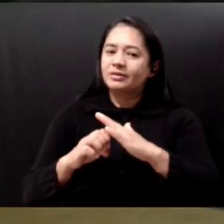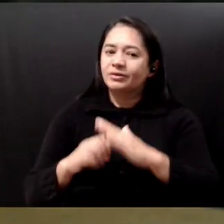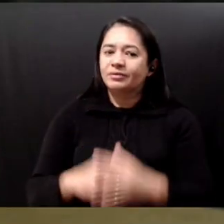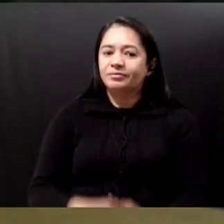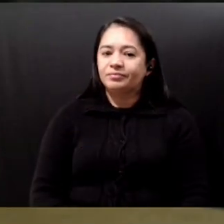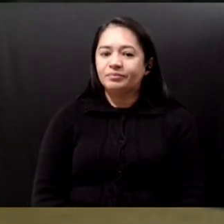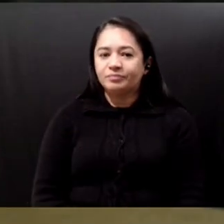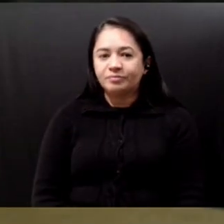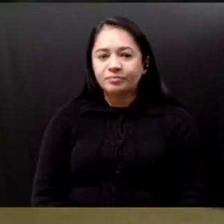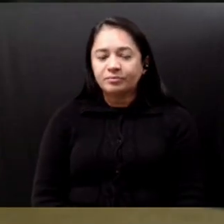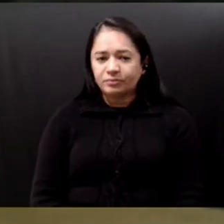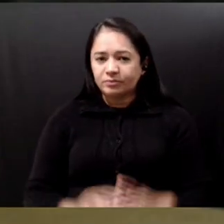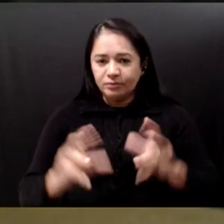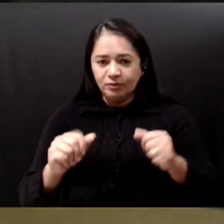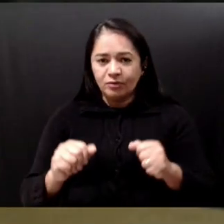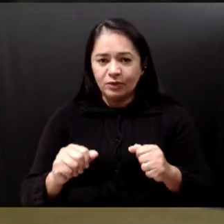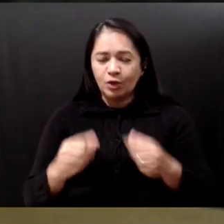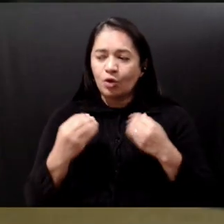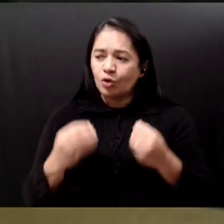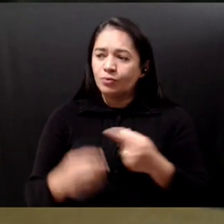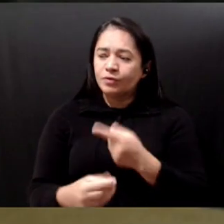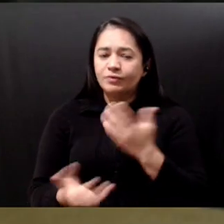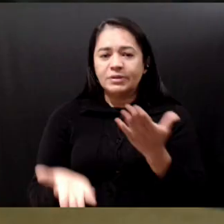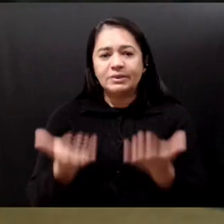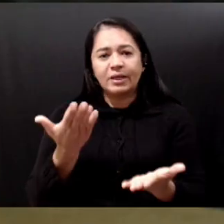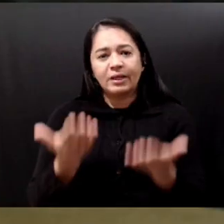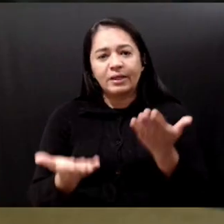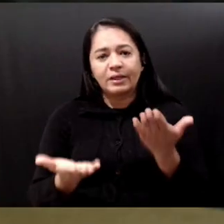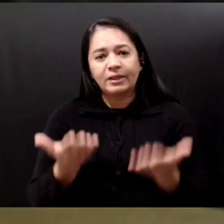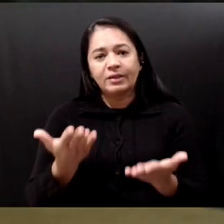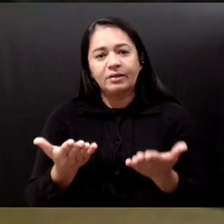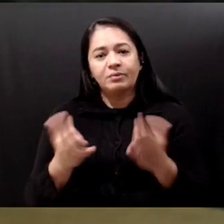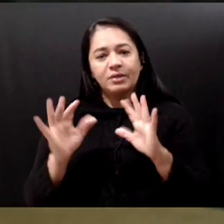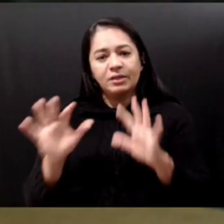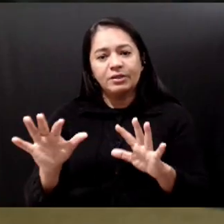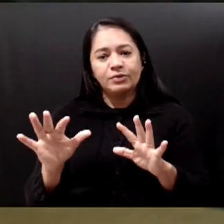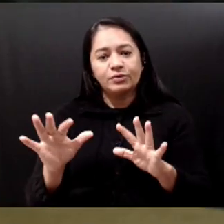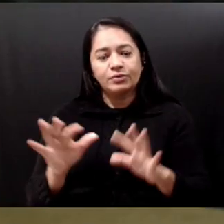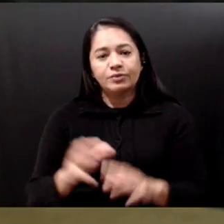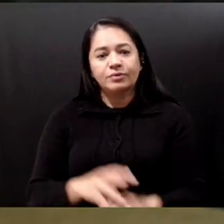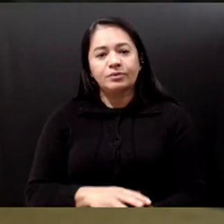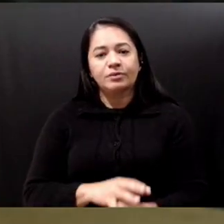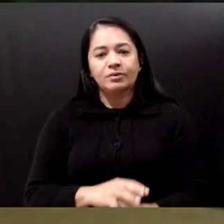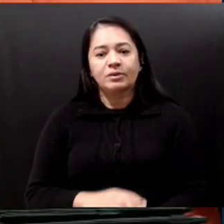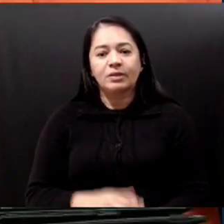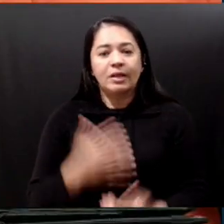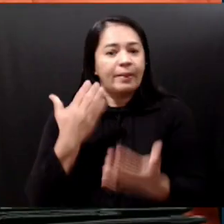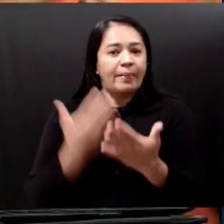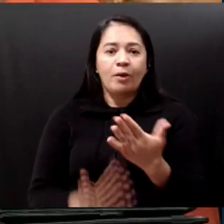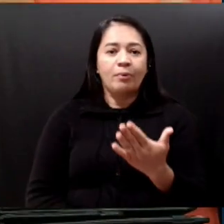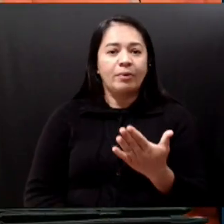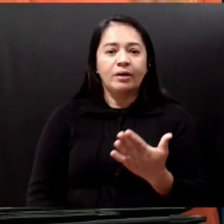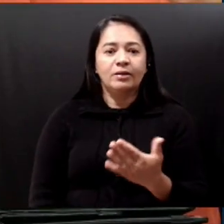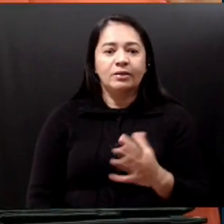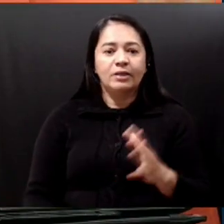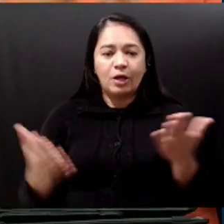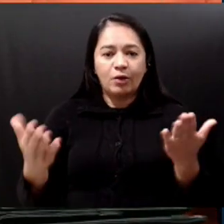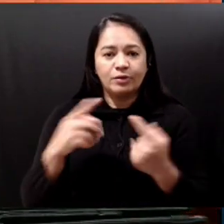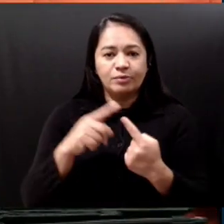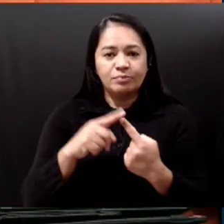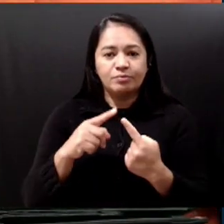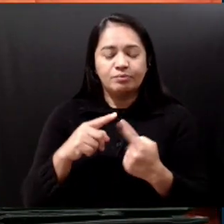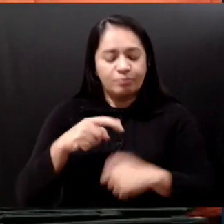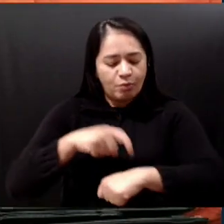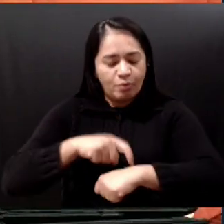Como que você equilibra isso para que elas, não se percam, né, nesse momento tão importante que é